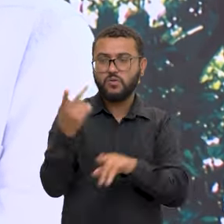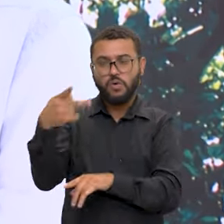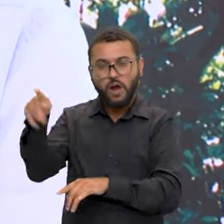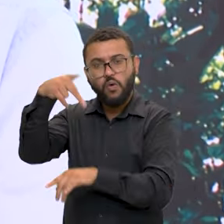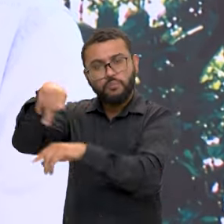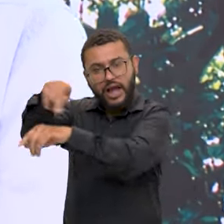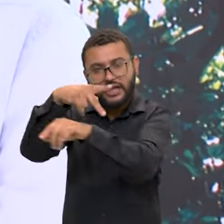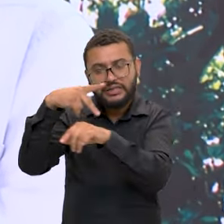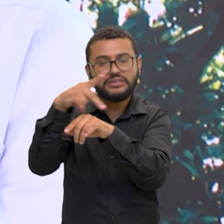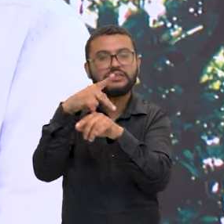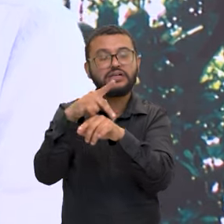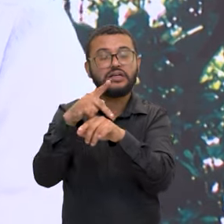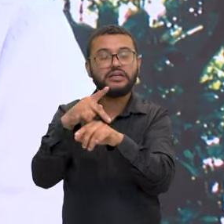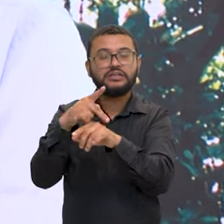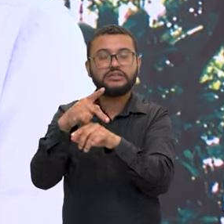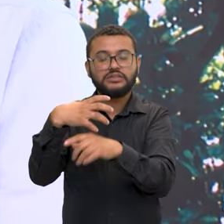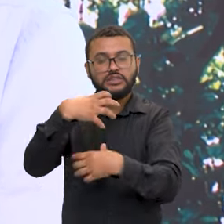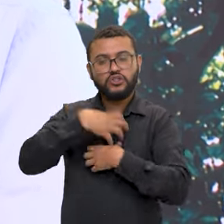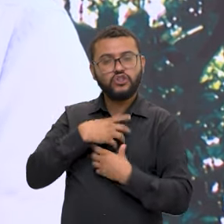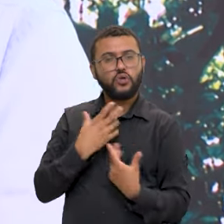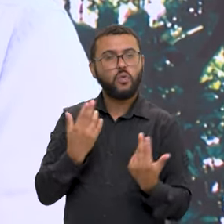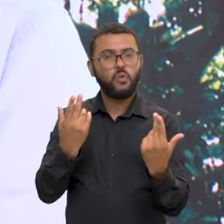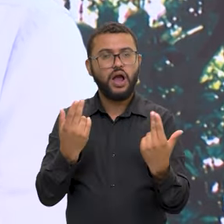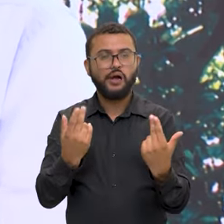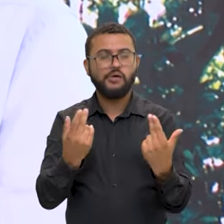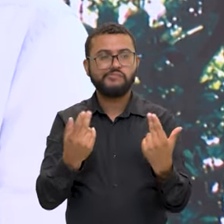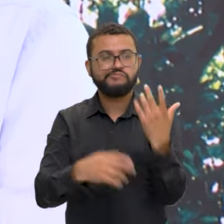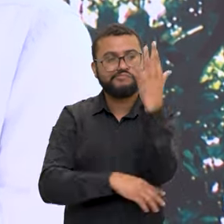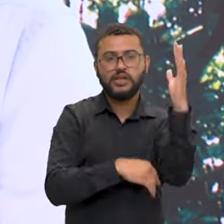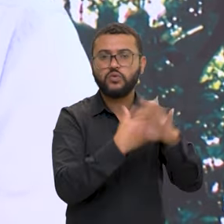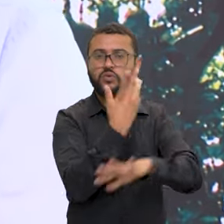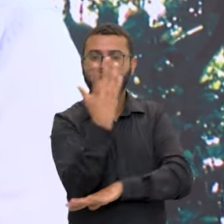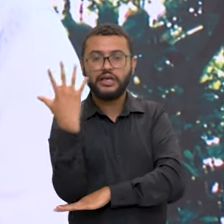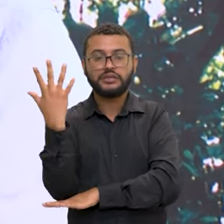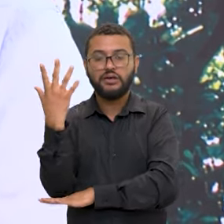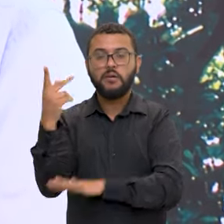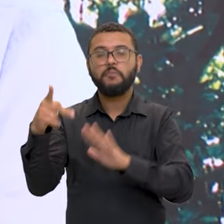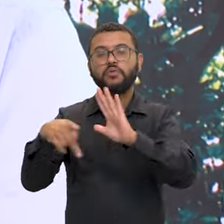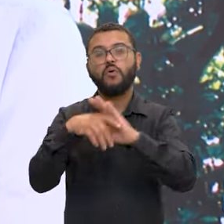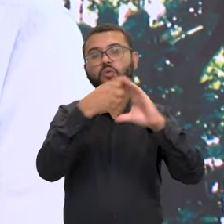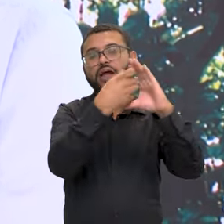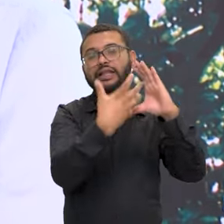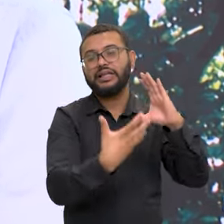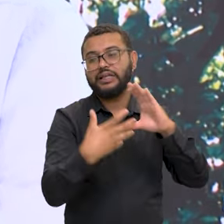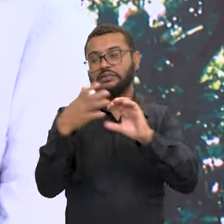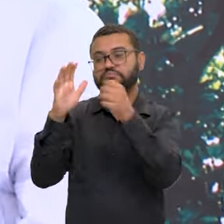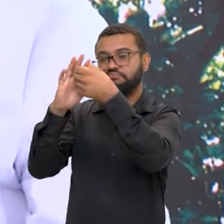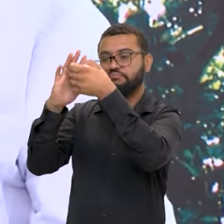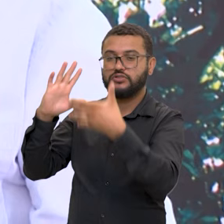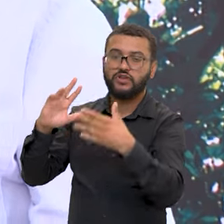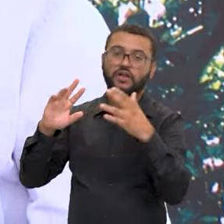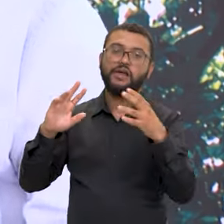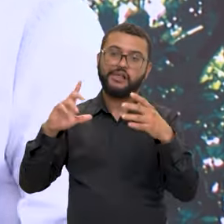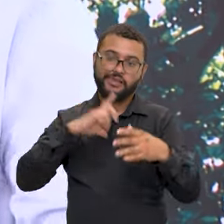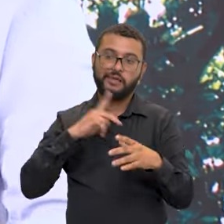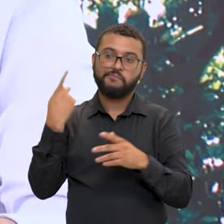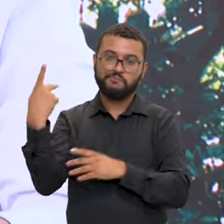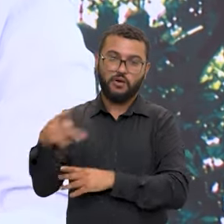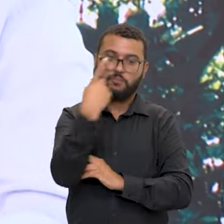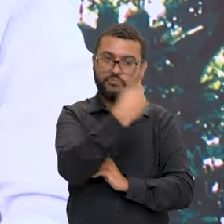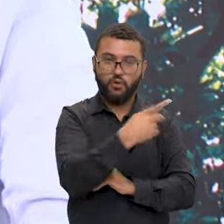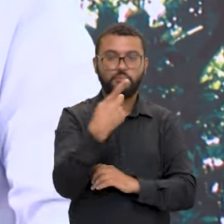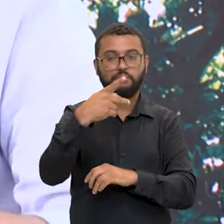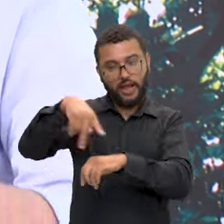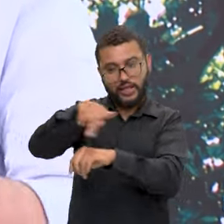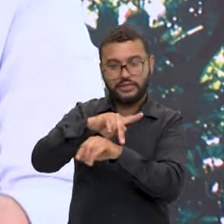peculiaridades de como cada país lida com isso. Nós temos que respeitar a soberania de cada país, mas você pode ter ações